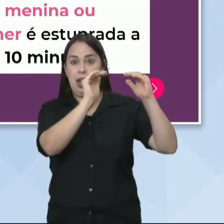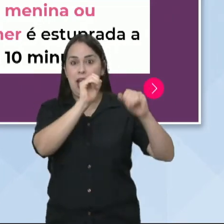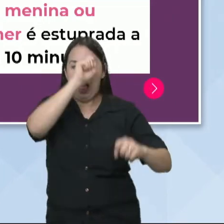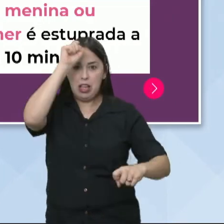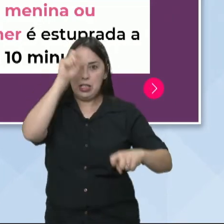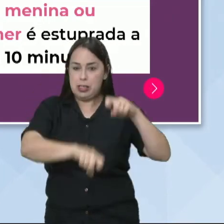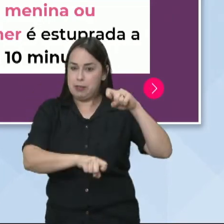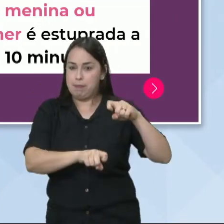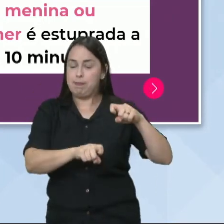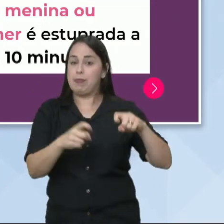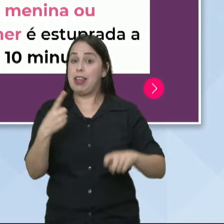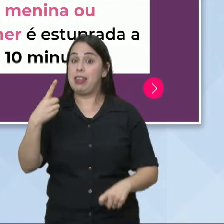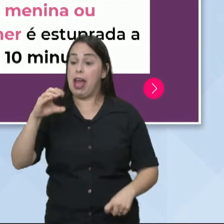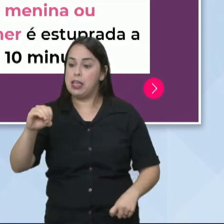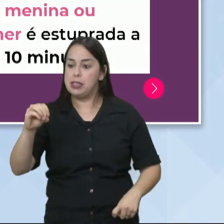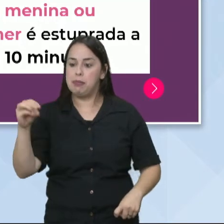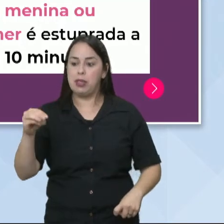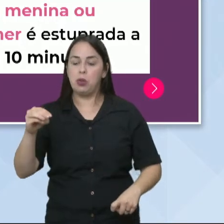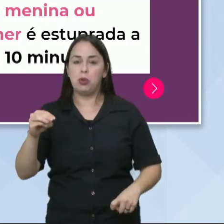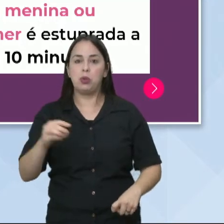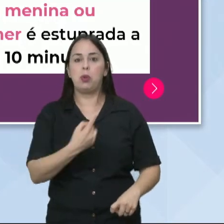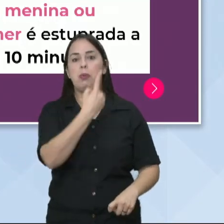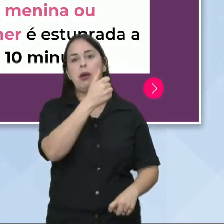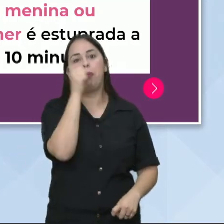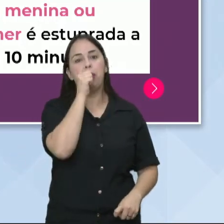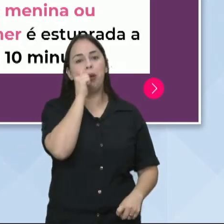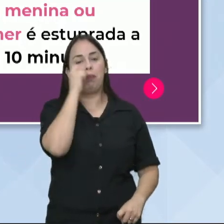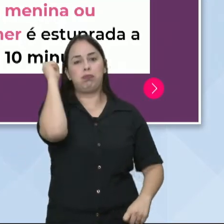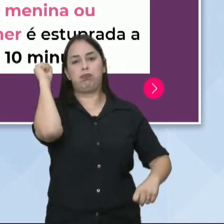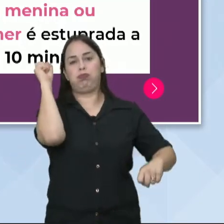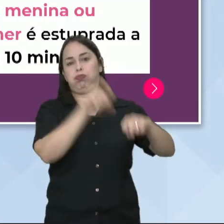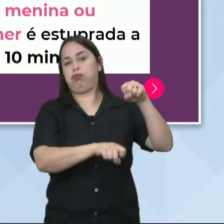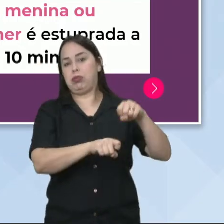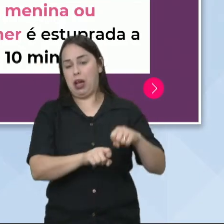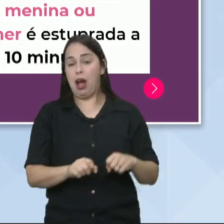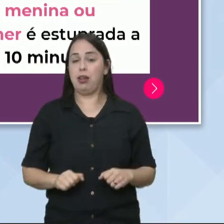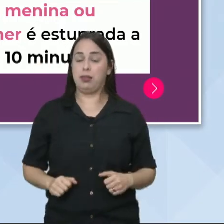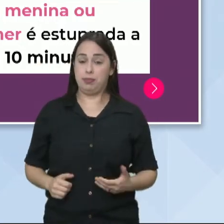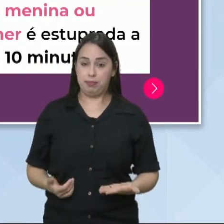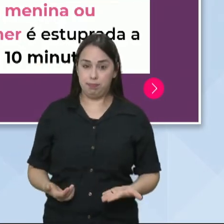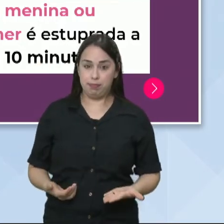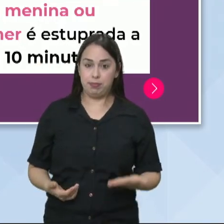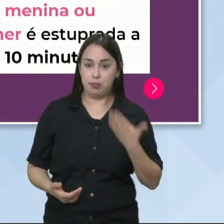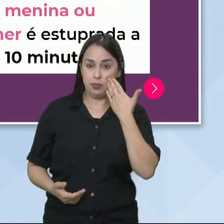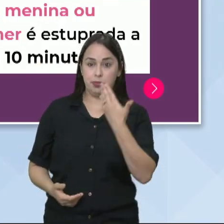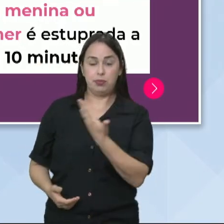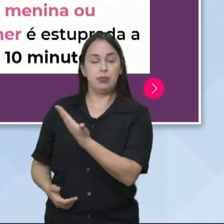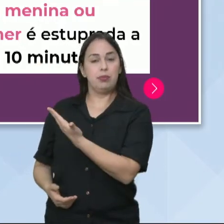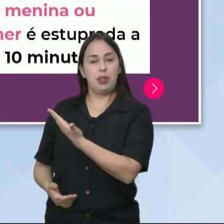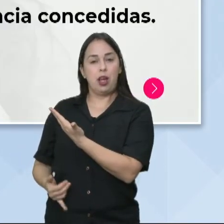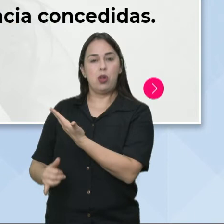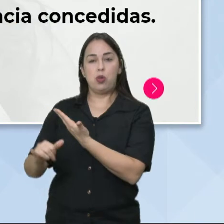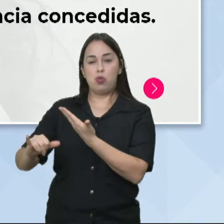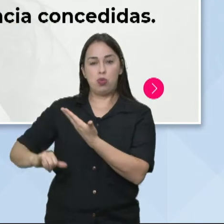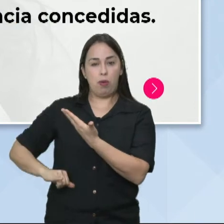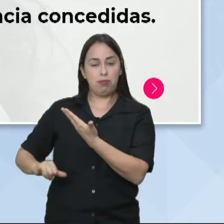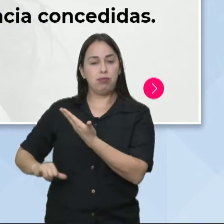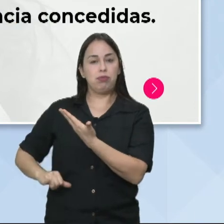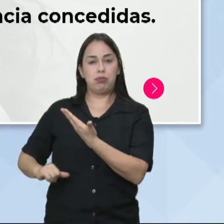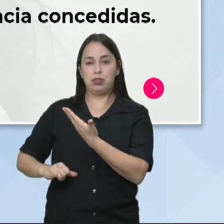a cada 10 minutos. Os indicadores da violência